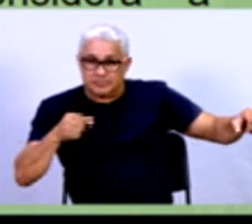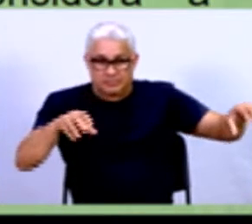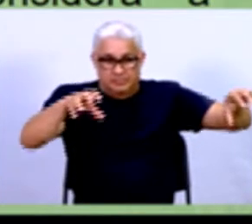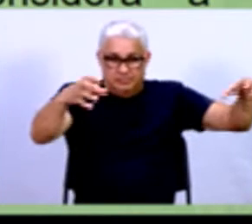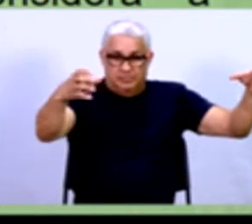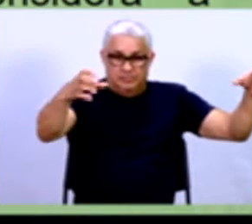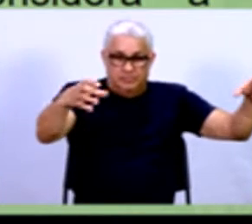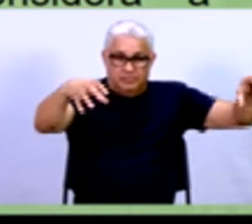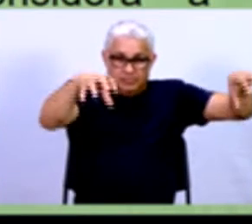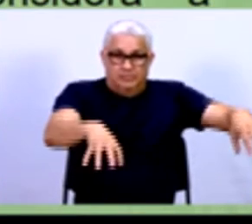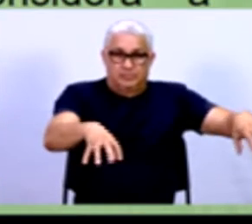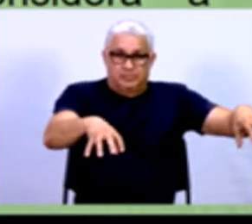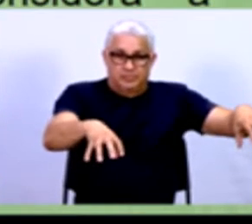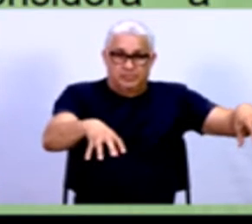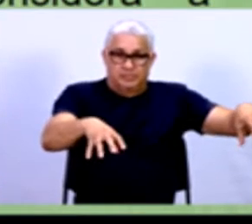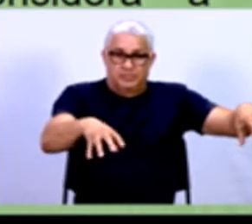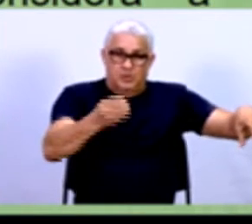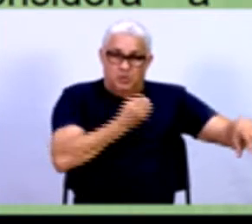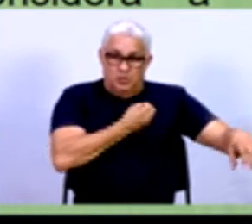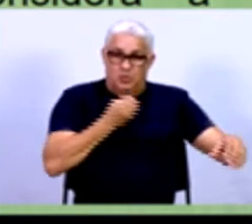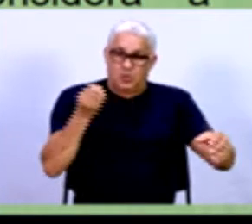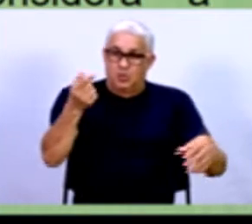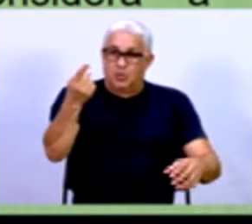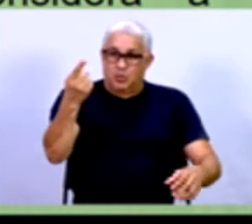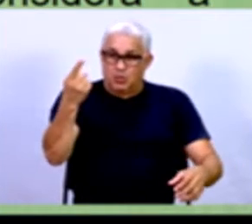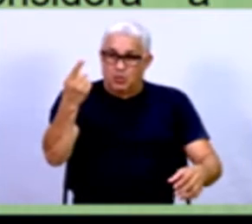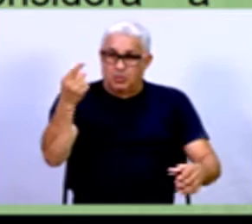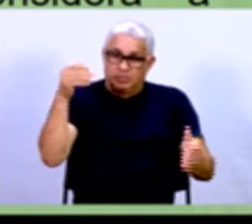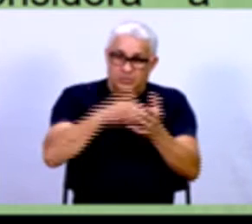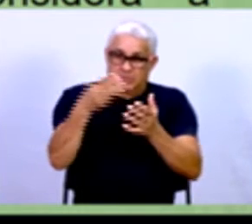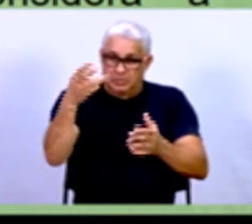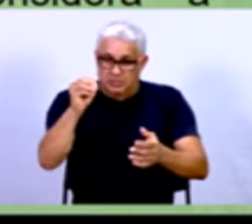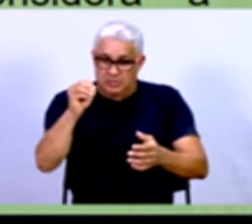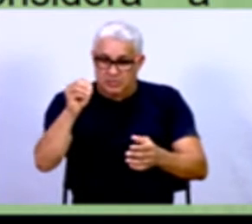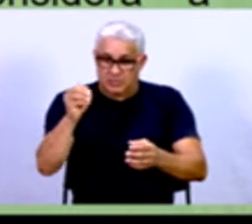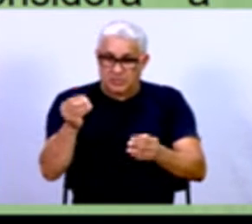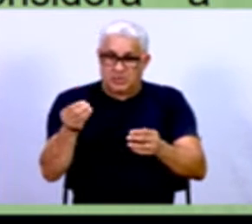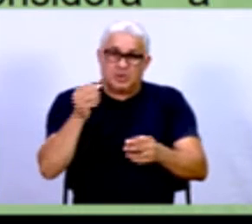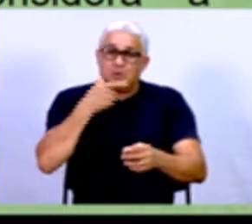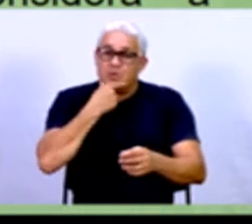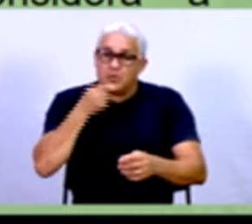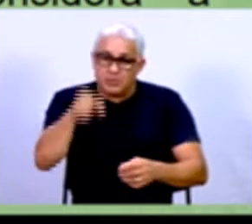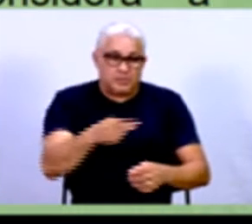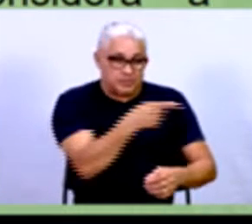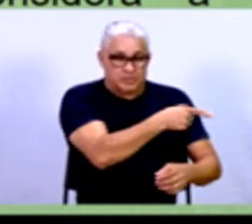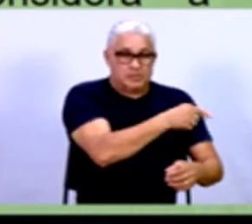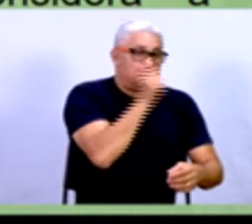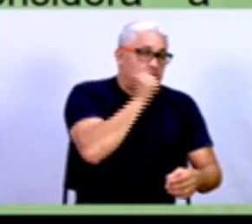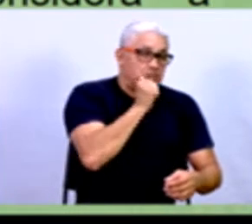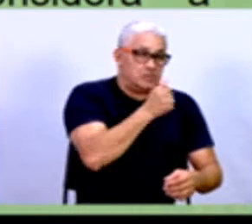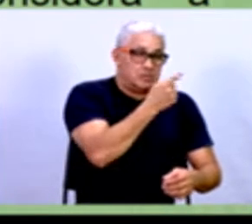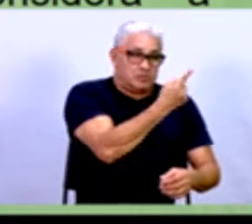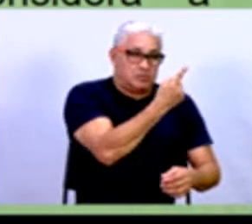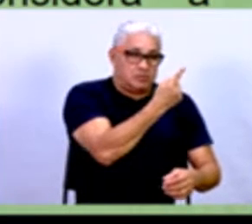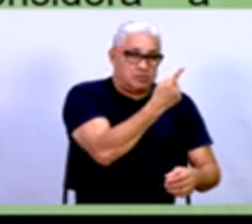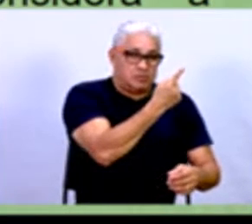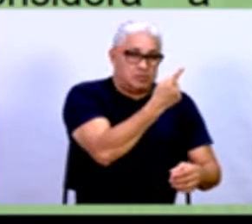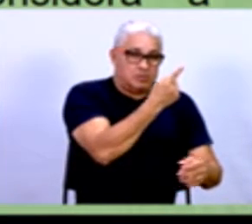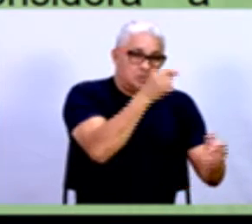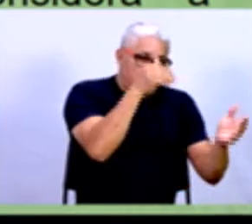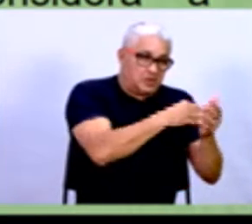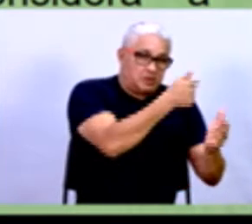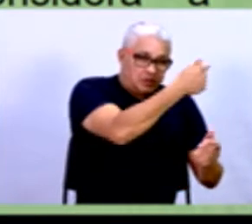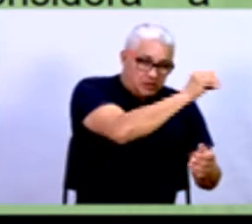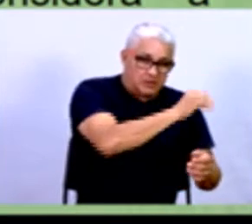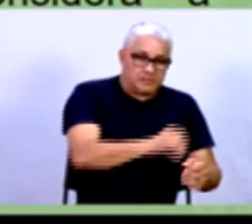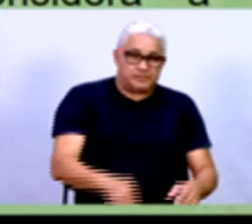fazer? Enumerar os homens de 1 a 30 e as mulheres de 31 a 70. Daí, nós vamos utilizar 2 globos de bingo, sendo que um